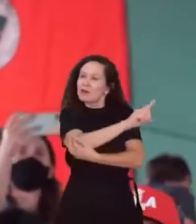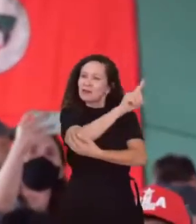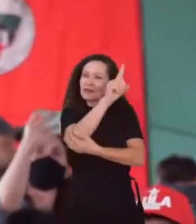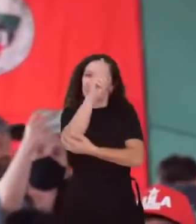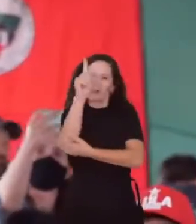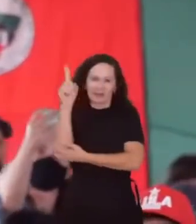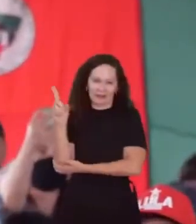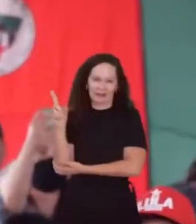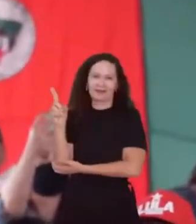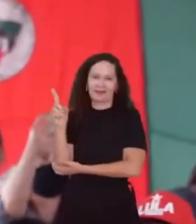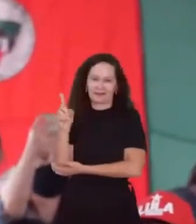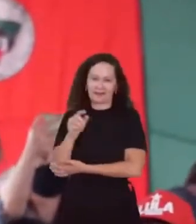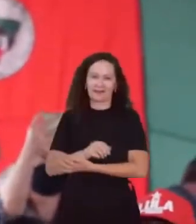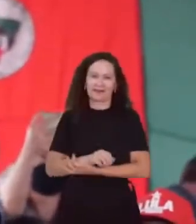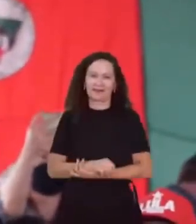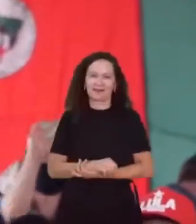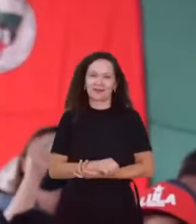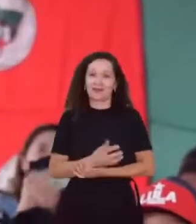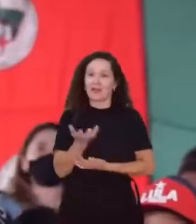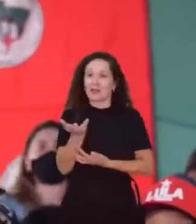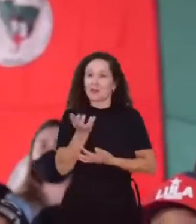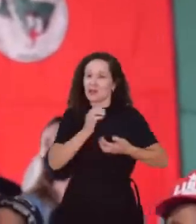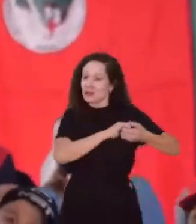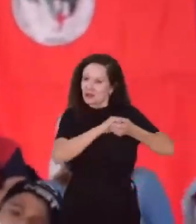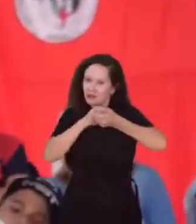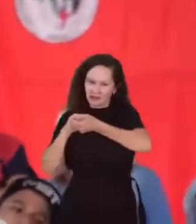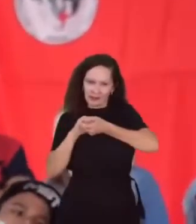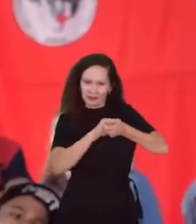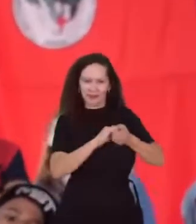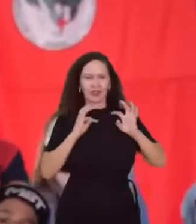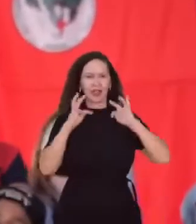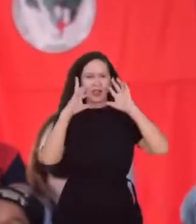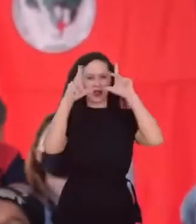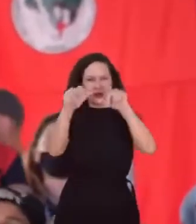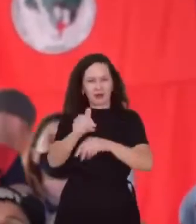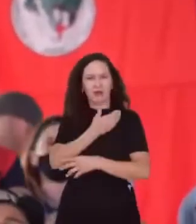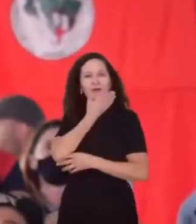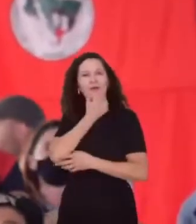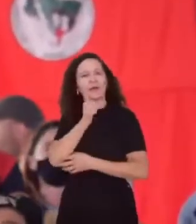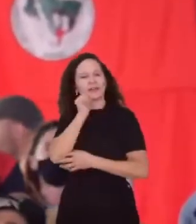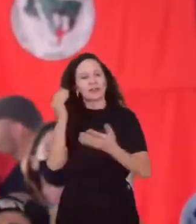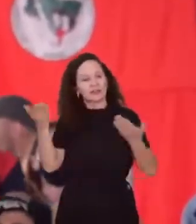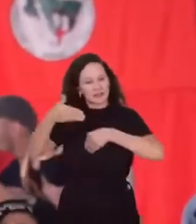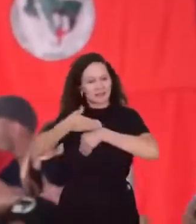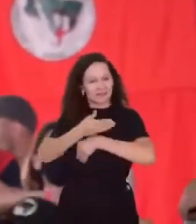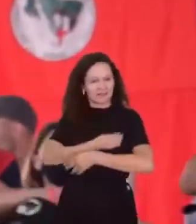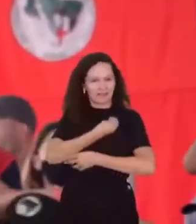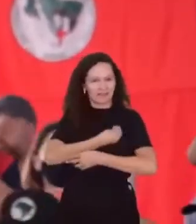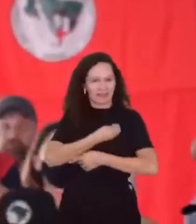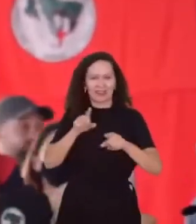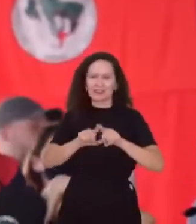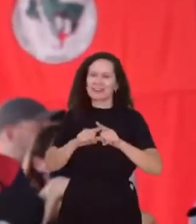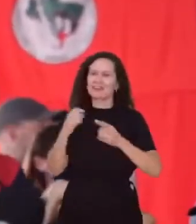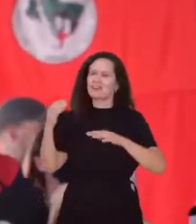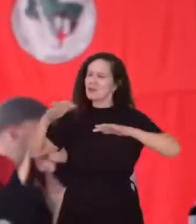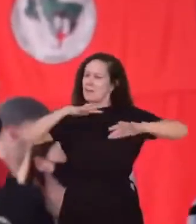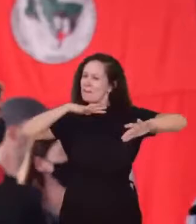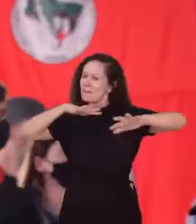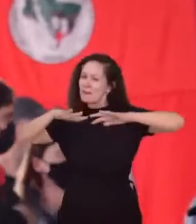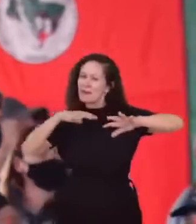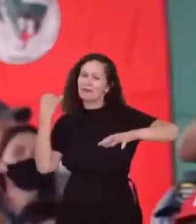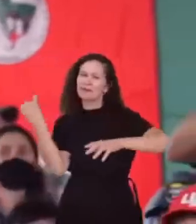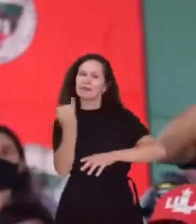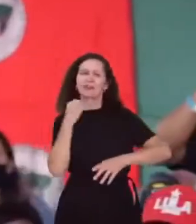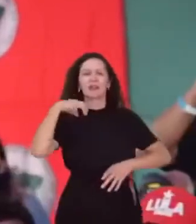Oh, quero fazer uma saudação a todos e a todas que estão aqui e a esse grande movimento que é o MST, o